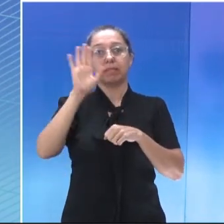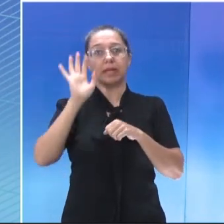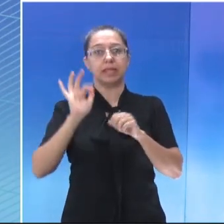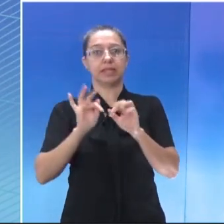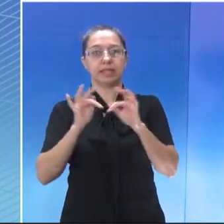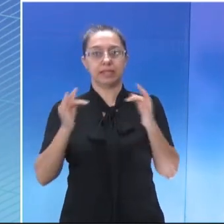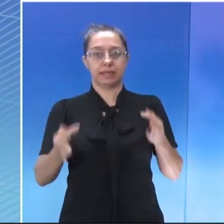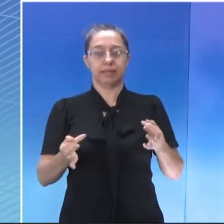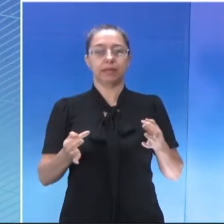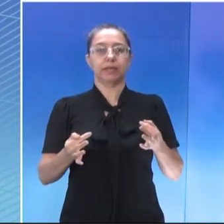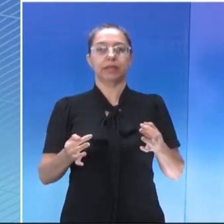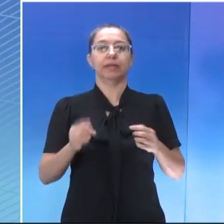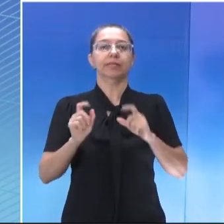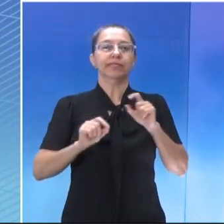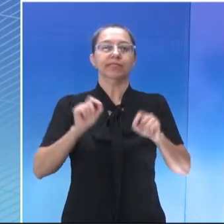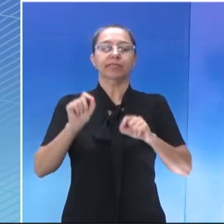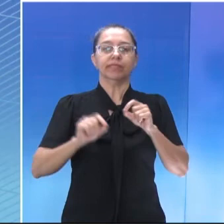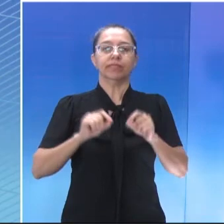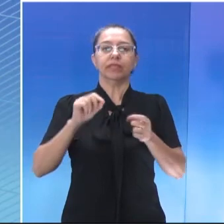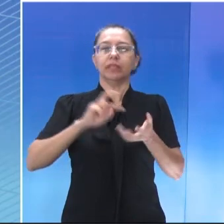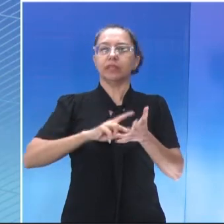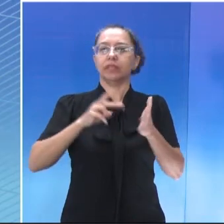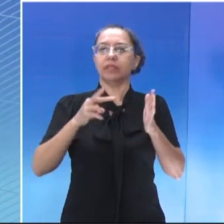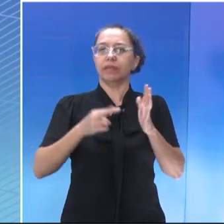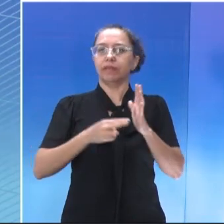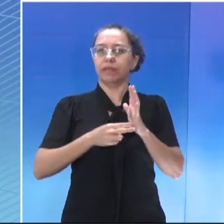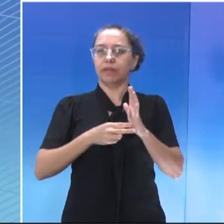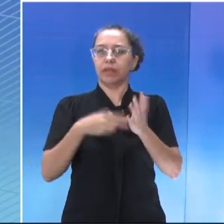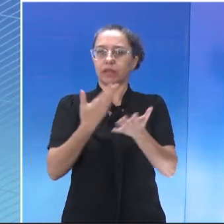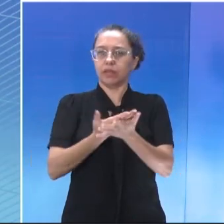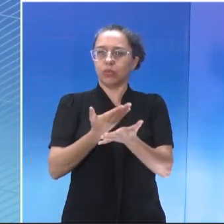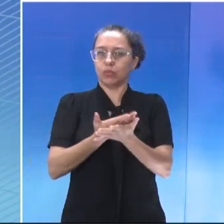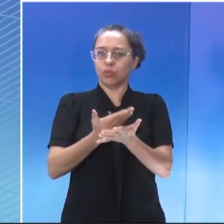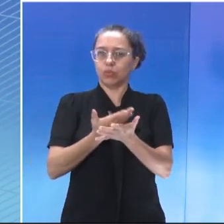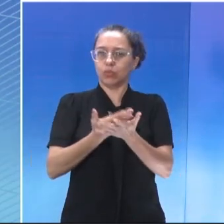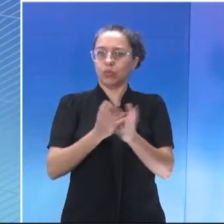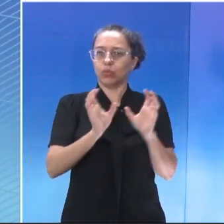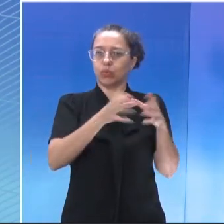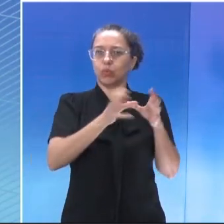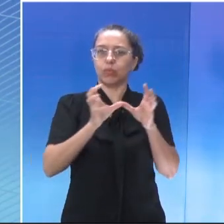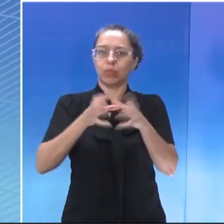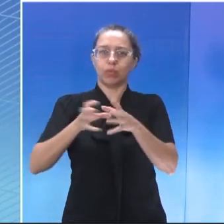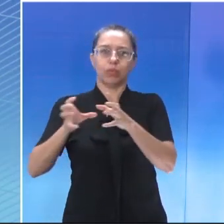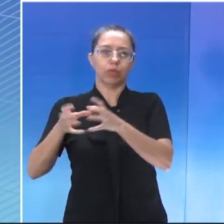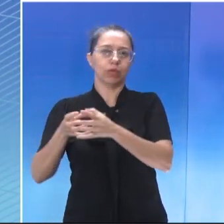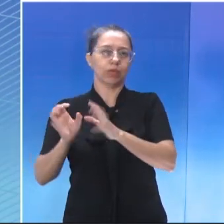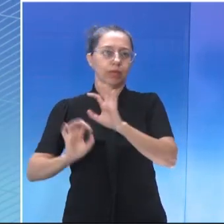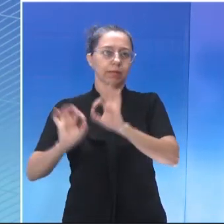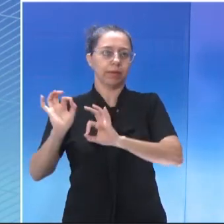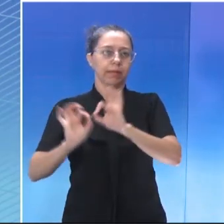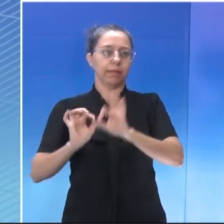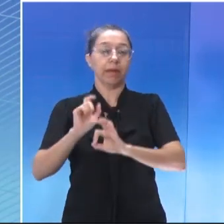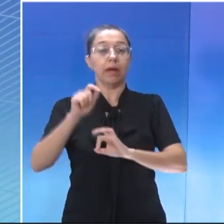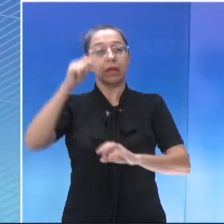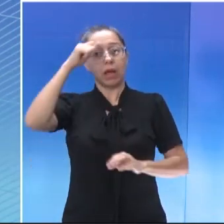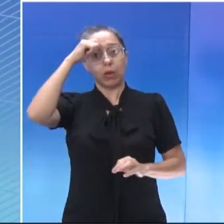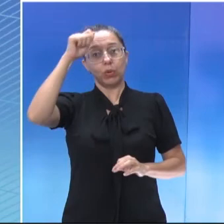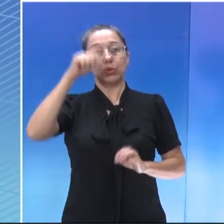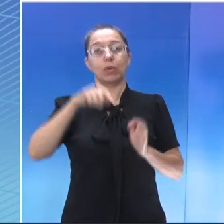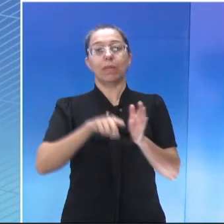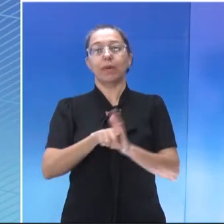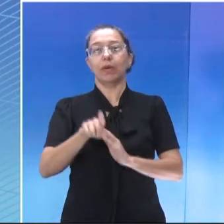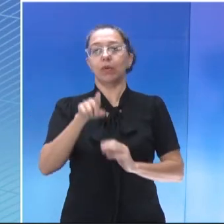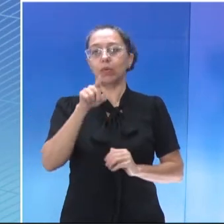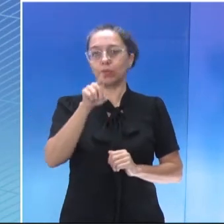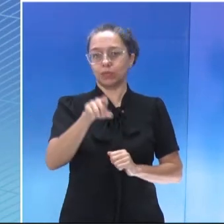simples. Mas o que isso tem a ver, o estudo dessas sociedades, com essa questão que o autor elaborou para vocês